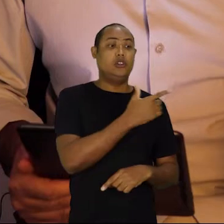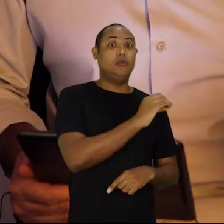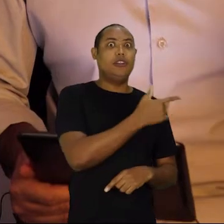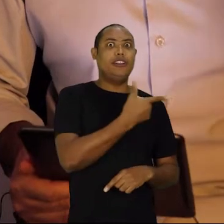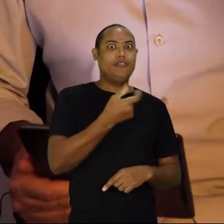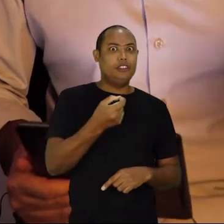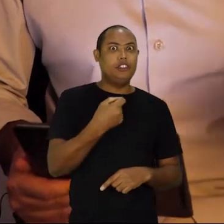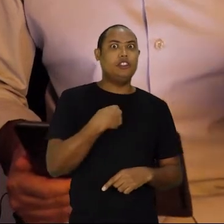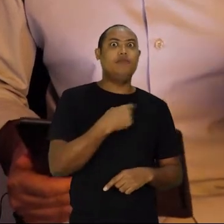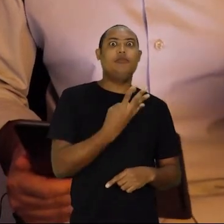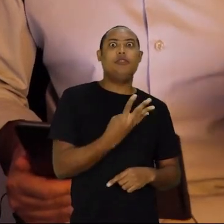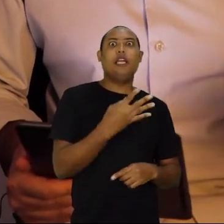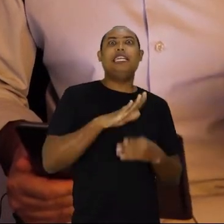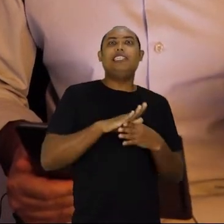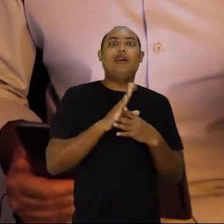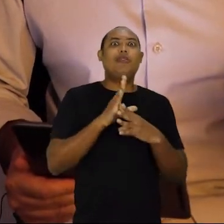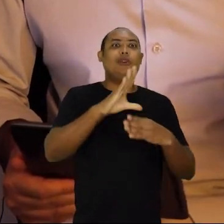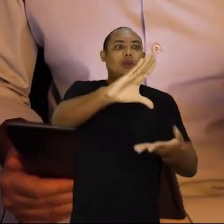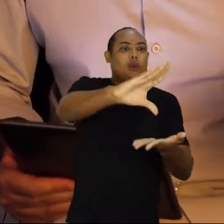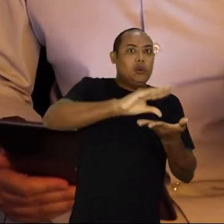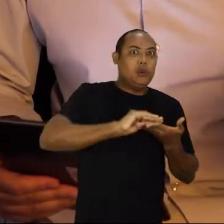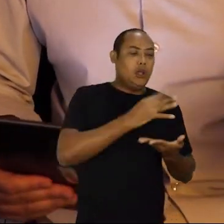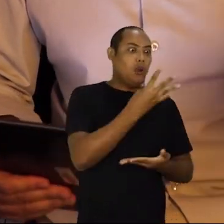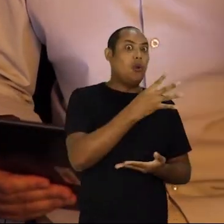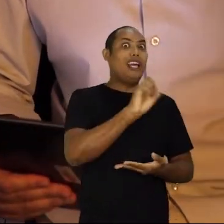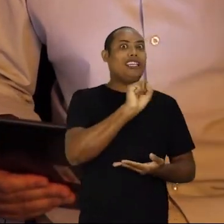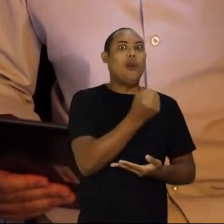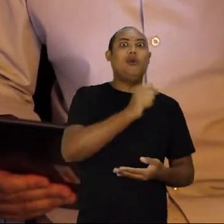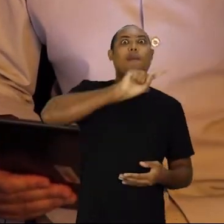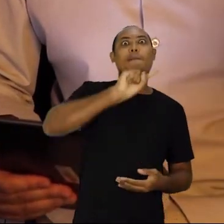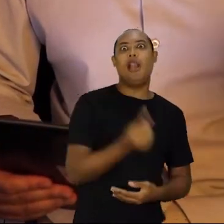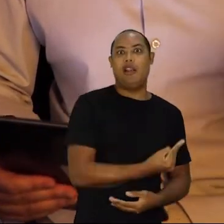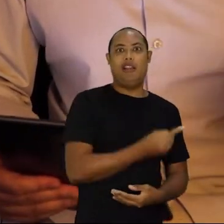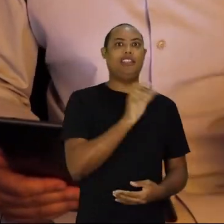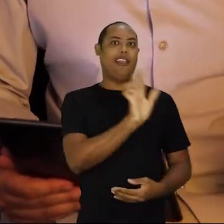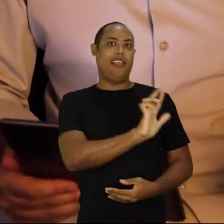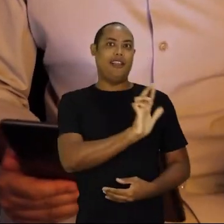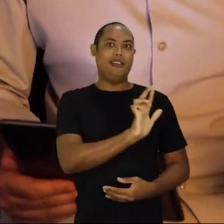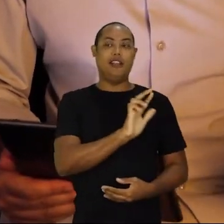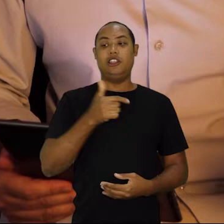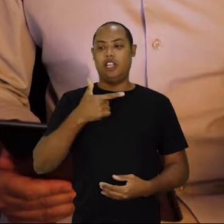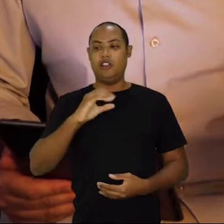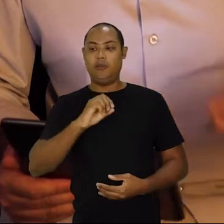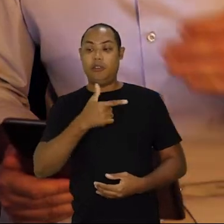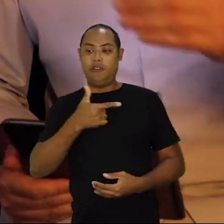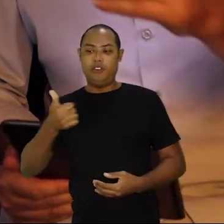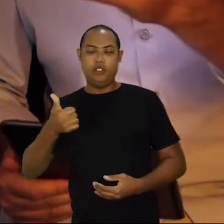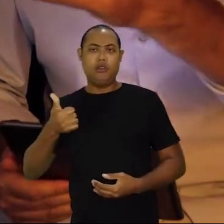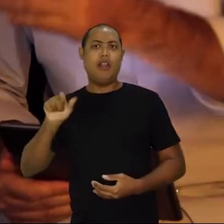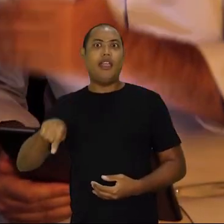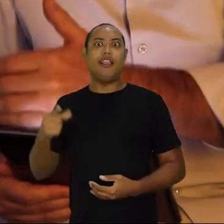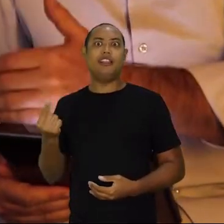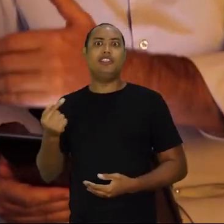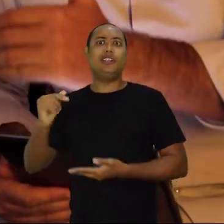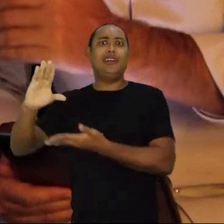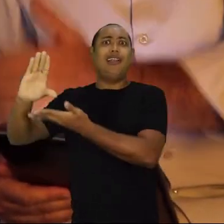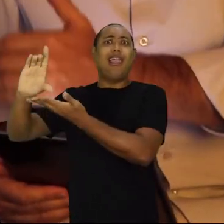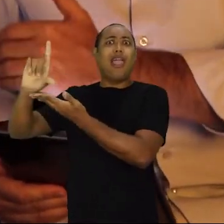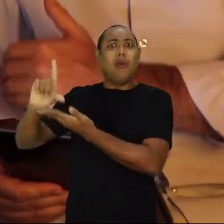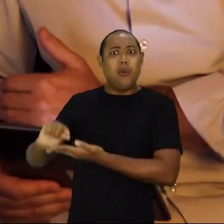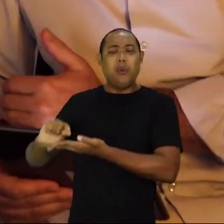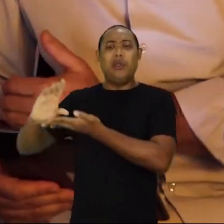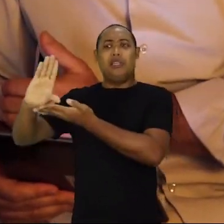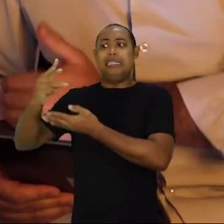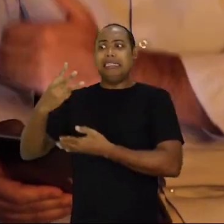2020. Em 2020, nós tivemos um orçamento discricionário de 48 milhões de reais. Em 2021,